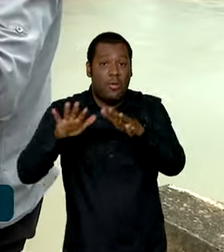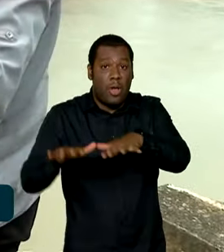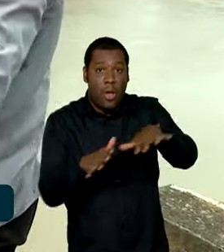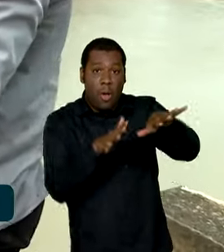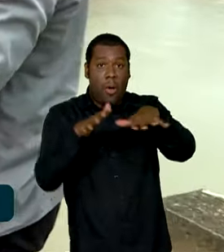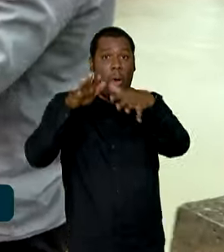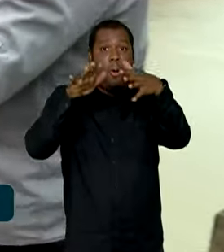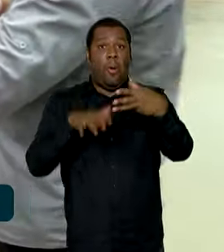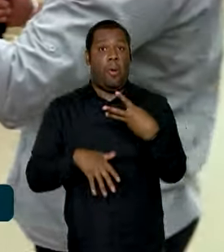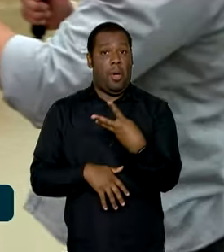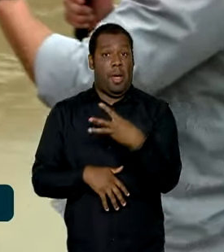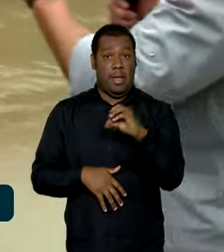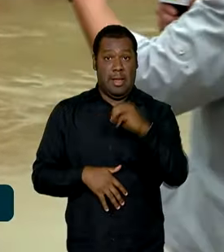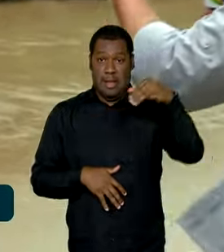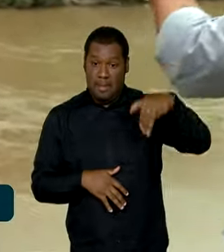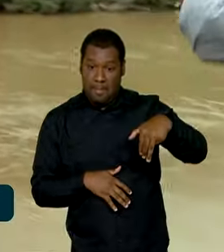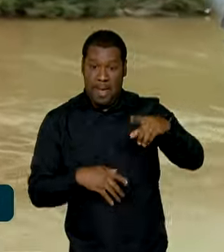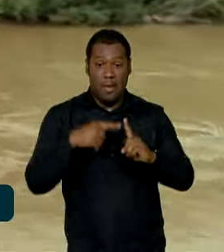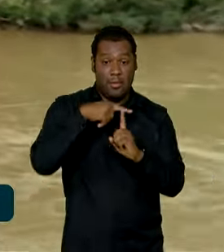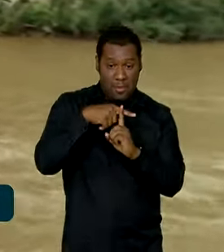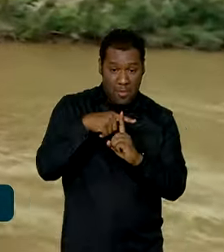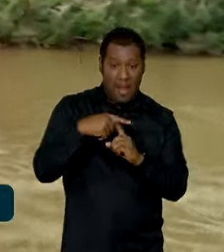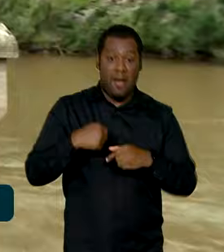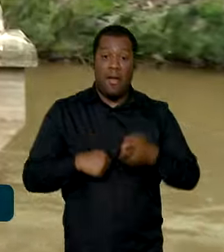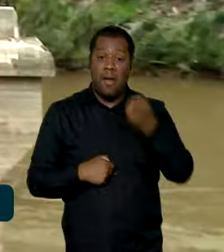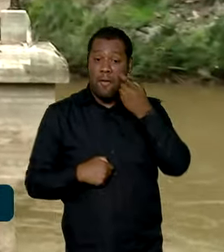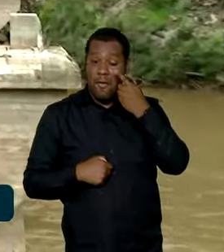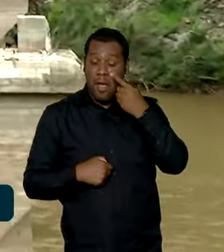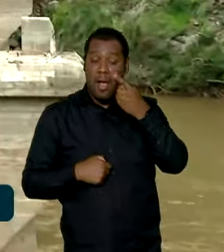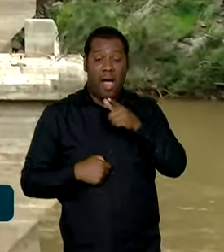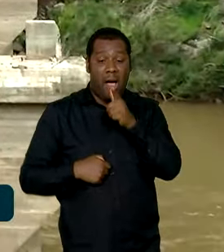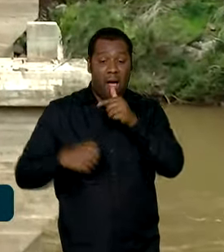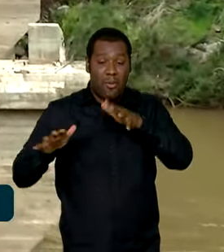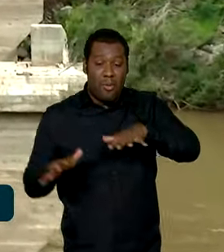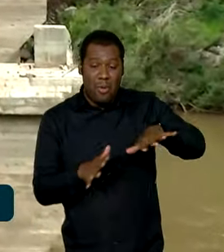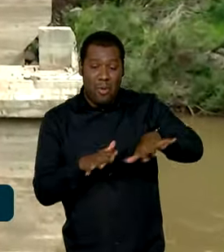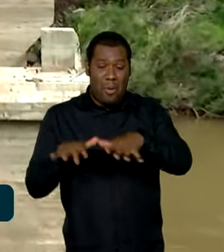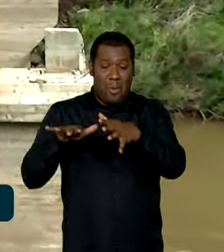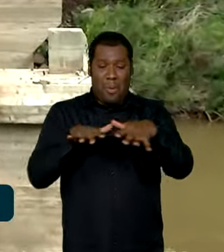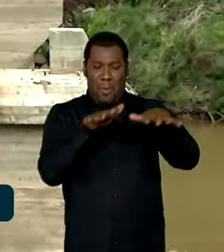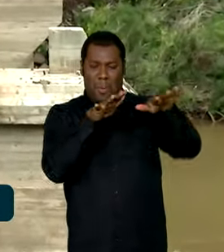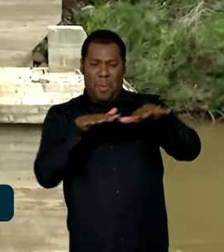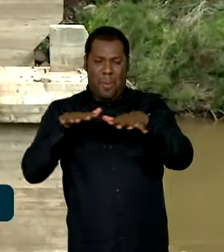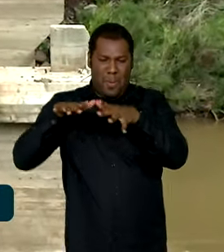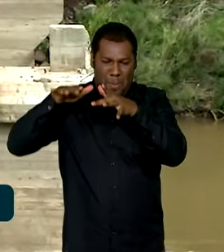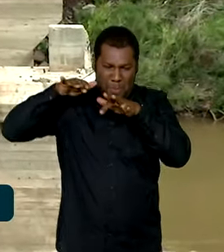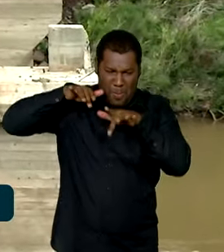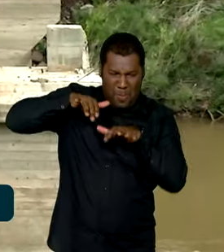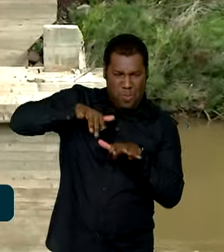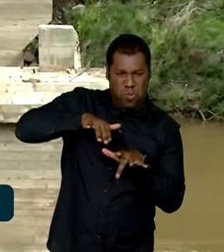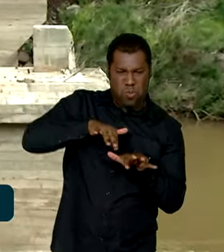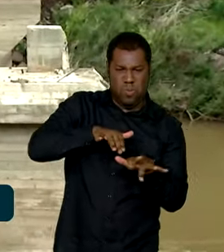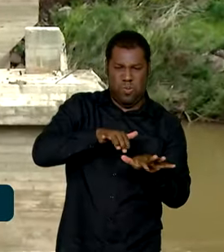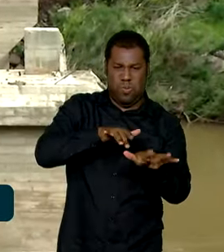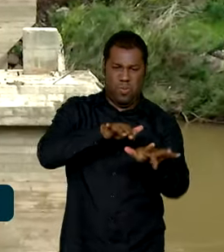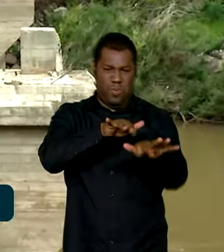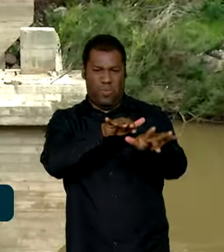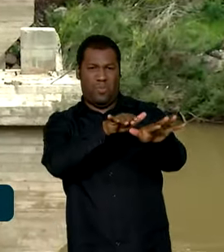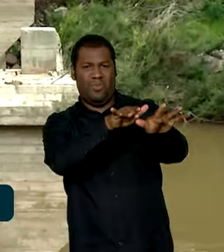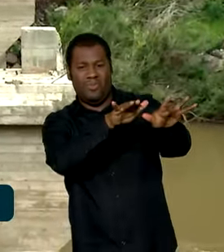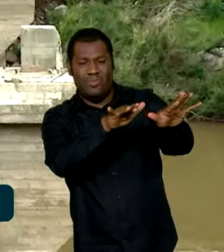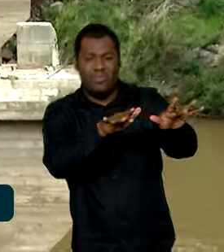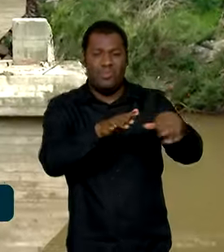metros. Ainda dá para ver a marca do nível onde a água chegou. A água passou arrastando tudo o que tinha nas